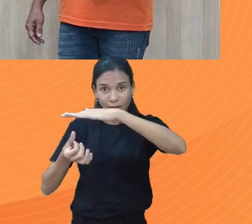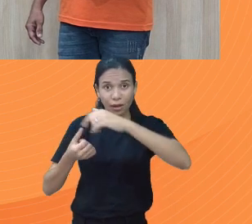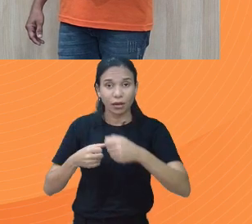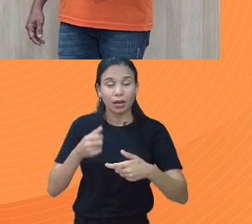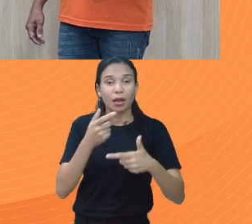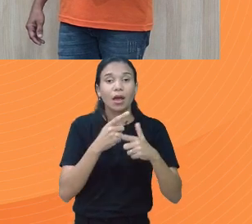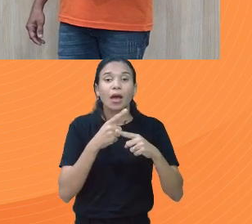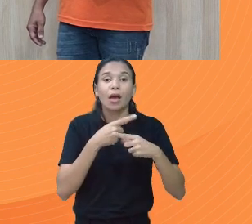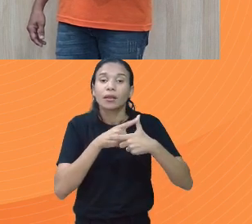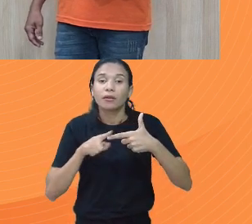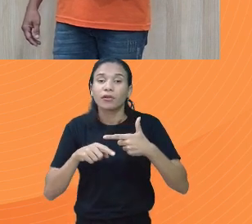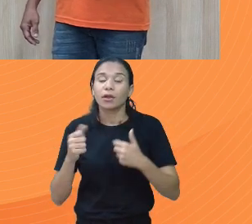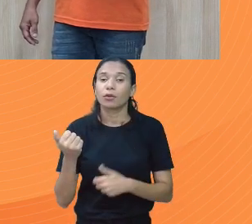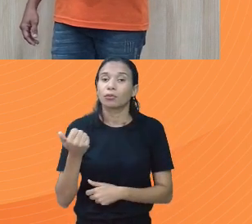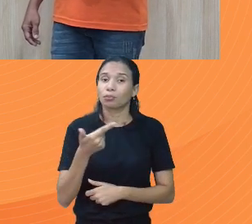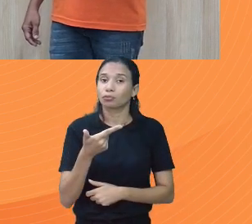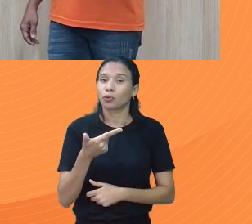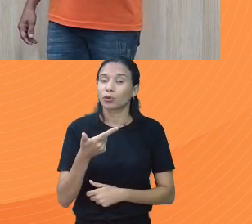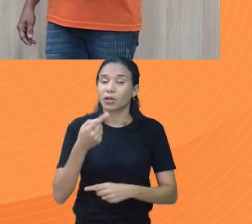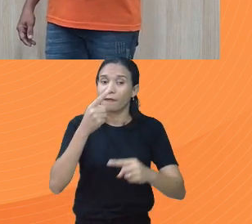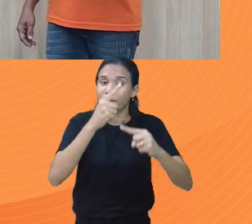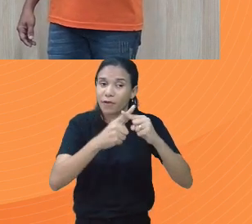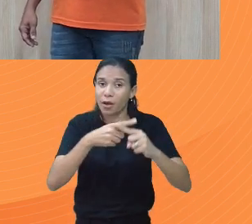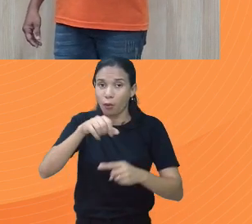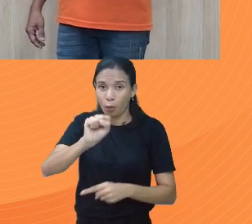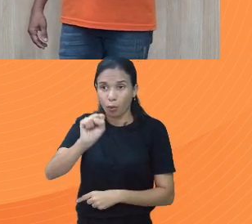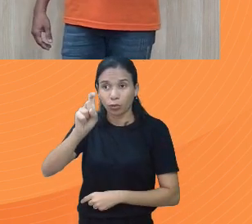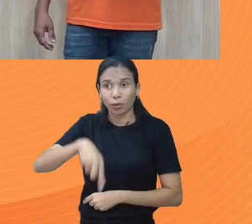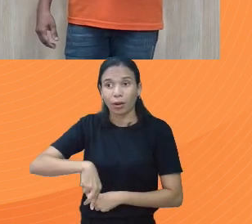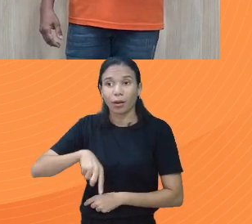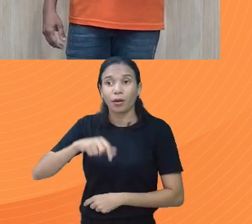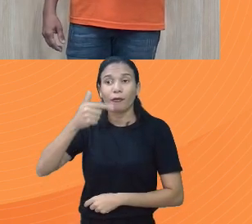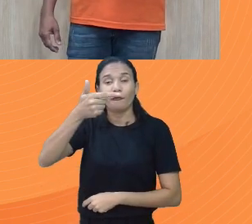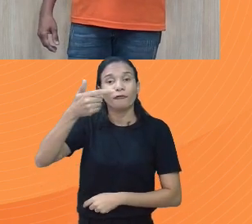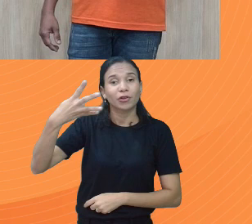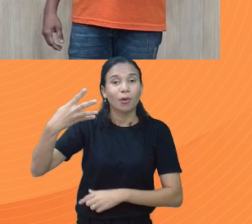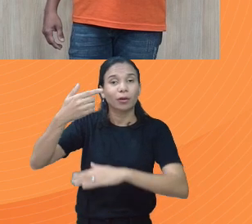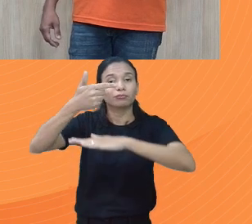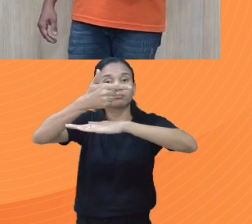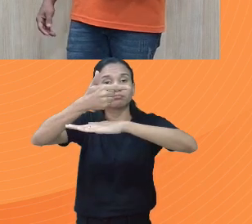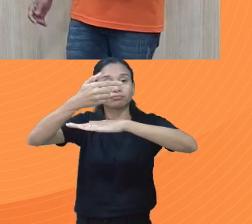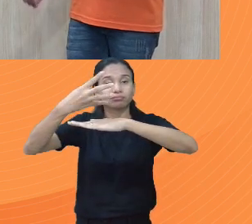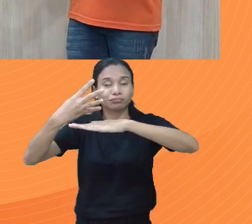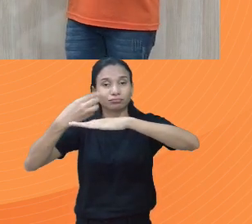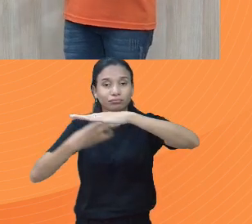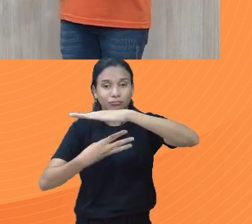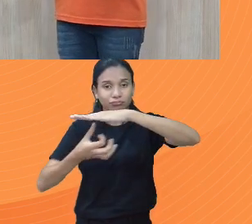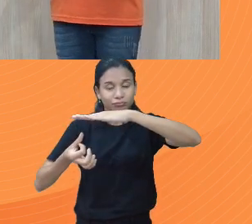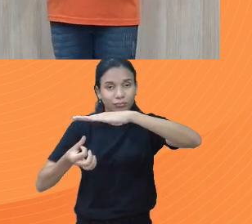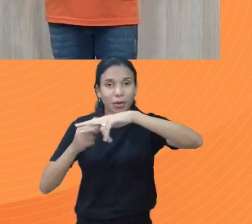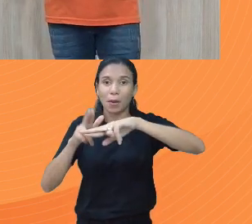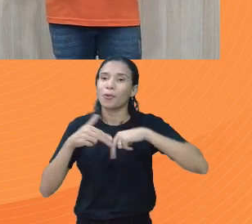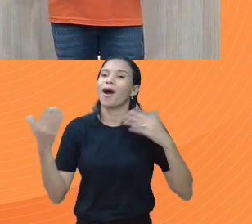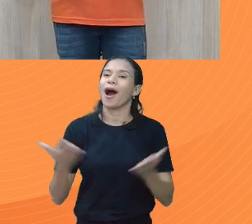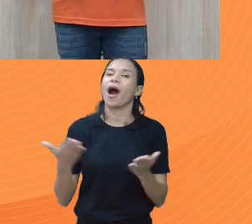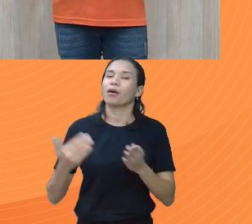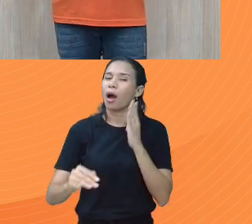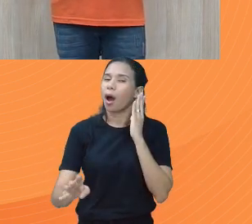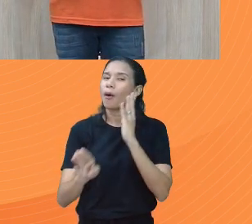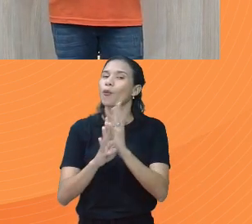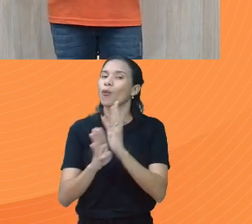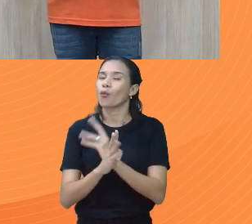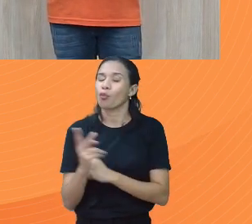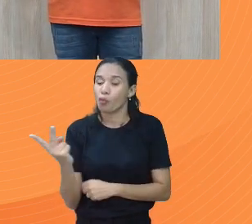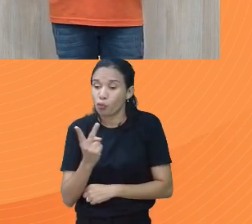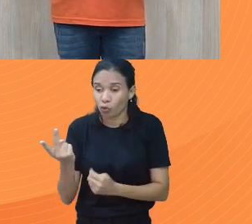dividido por 12 vezes 8 dá igual a 24. Então, ó, agora sim, eu tenho